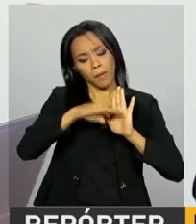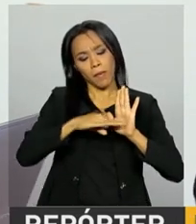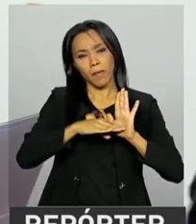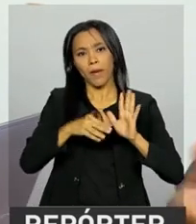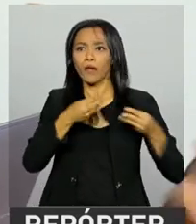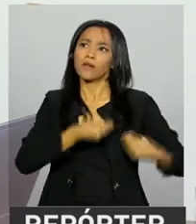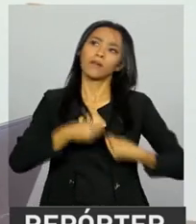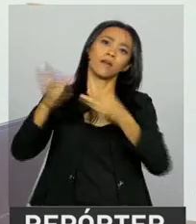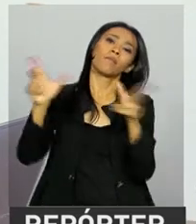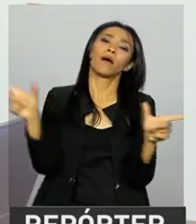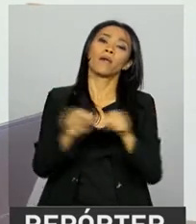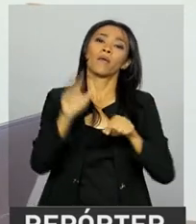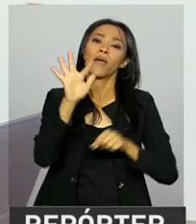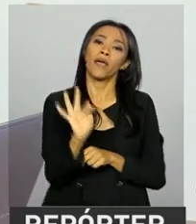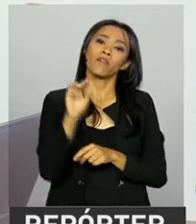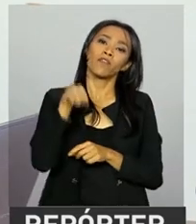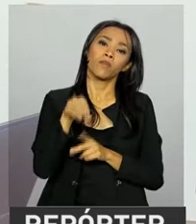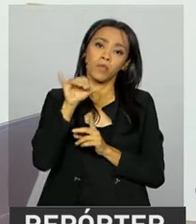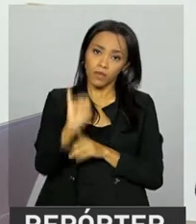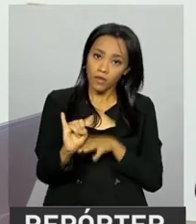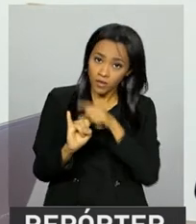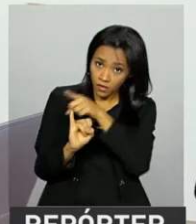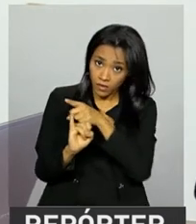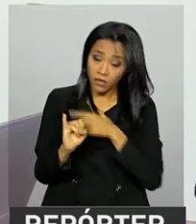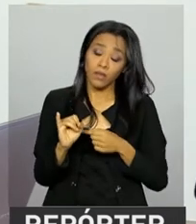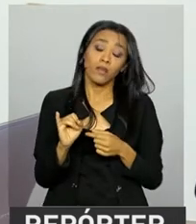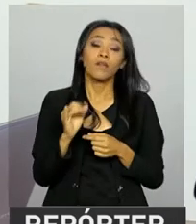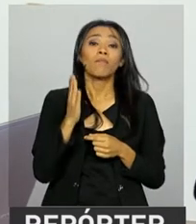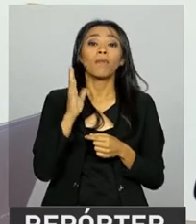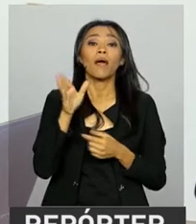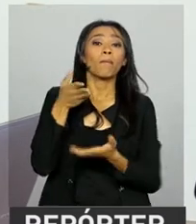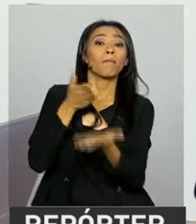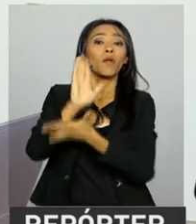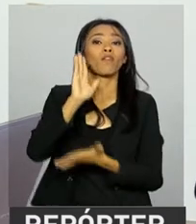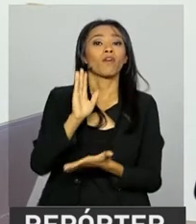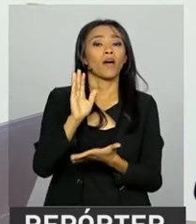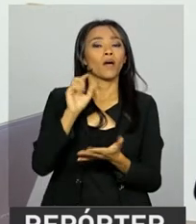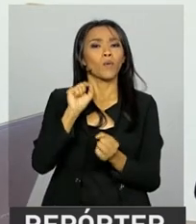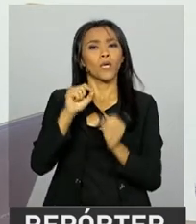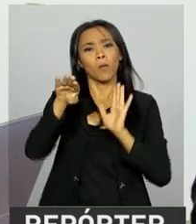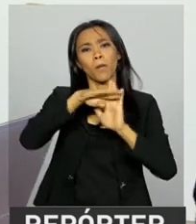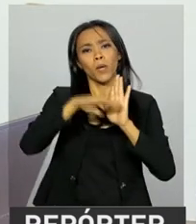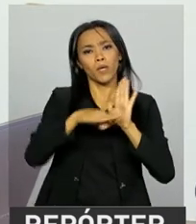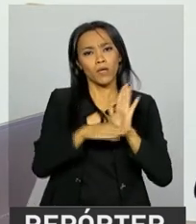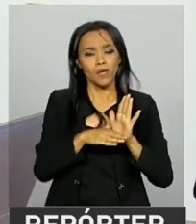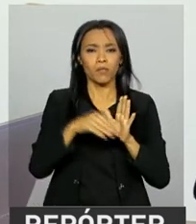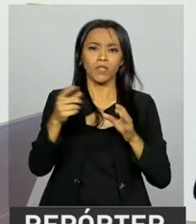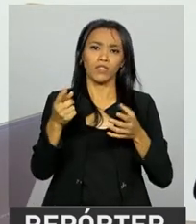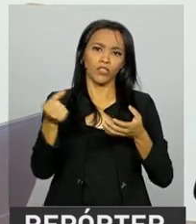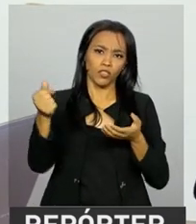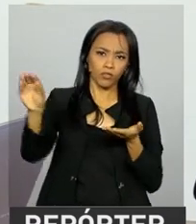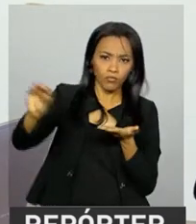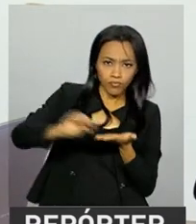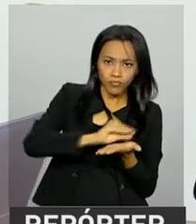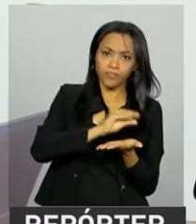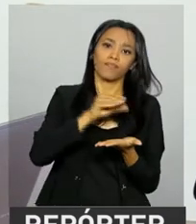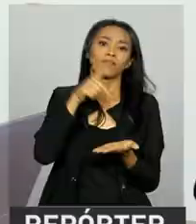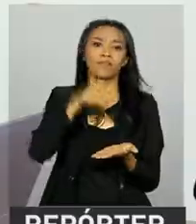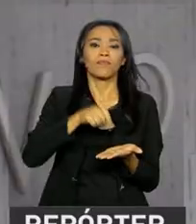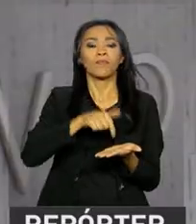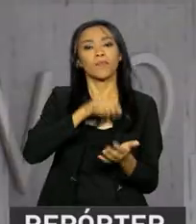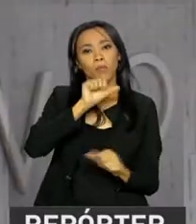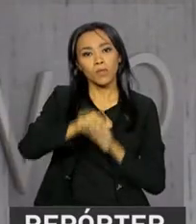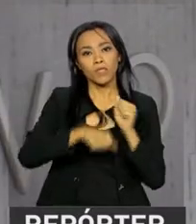mundial começa a estrada tratativa para aprovação de um programa de financiamento à implementação da reforma do ensino médio no